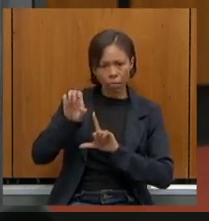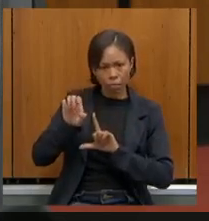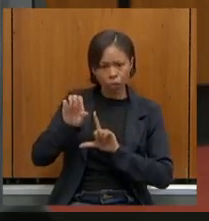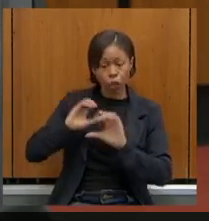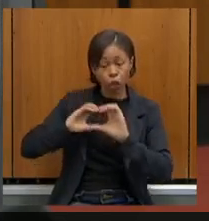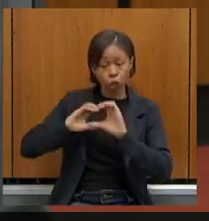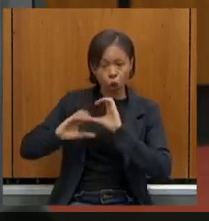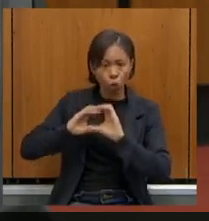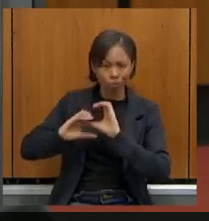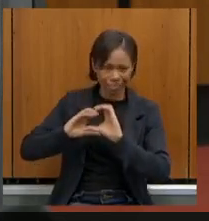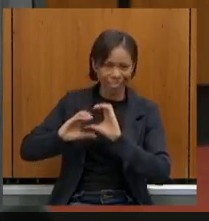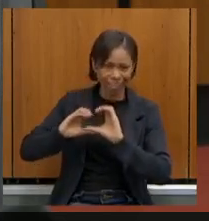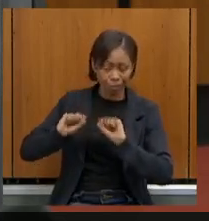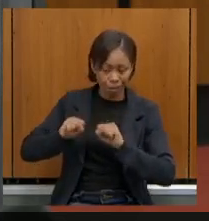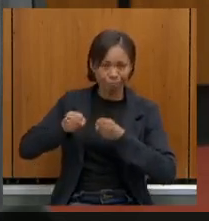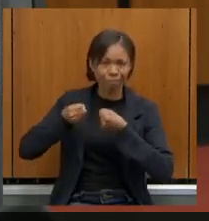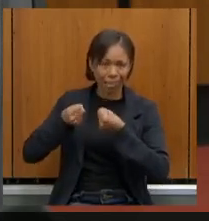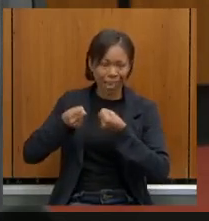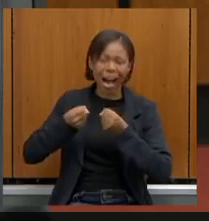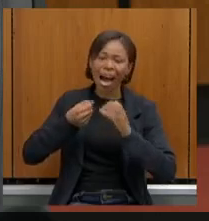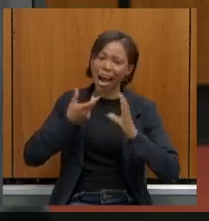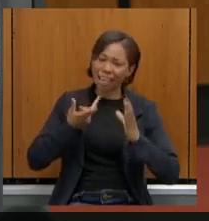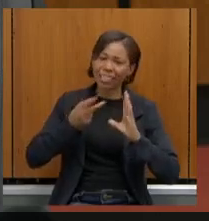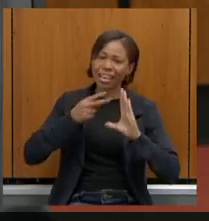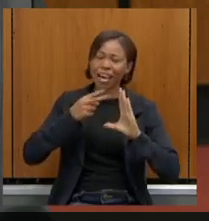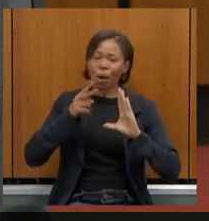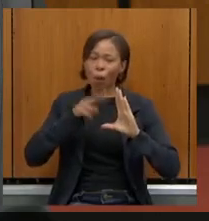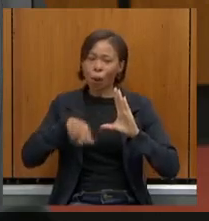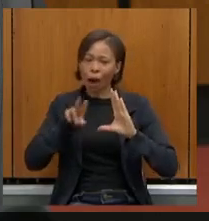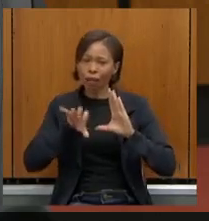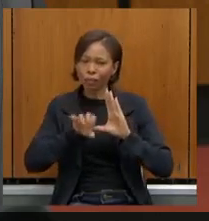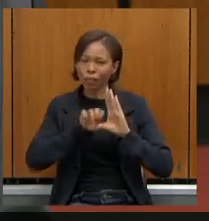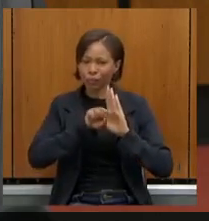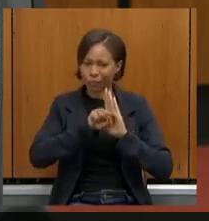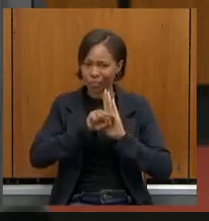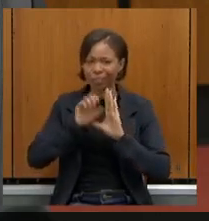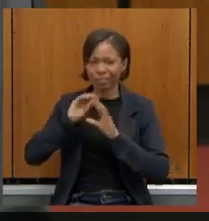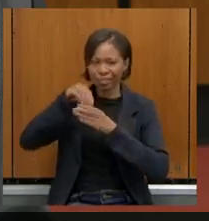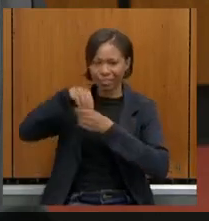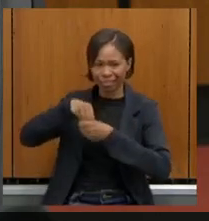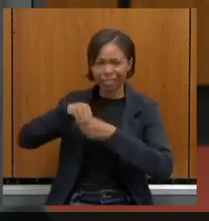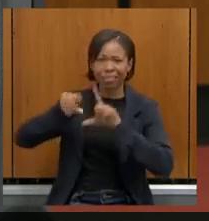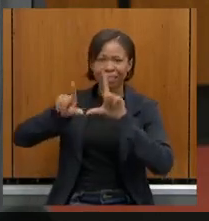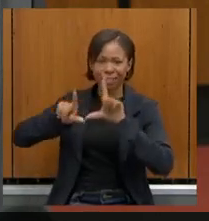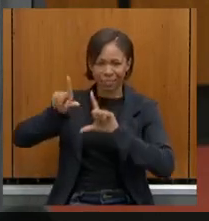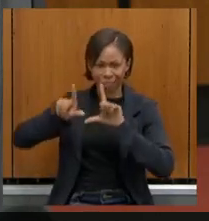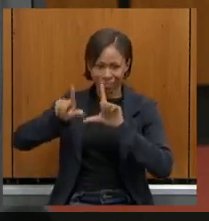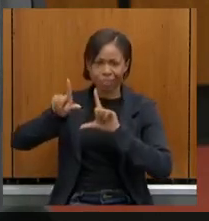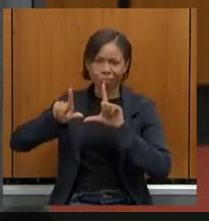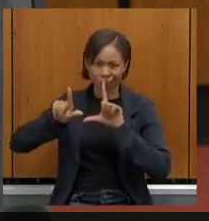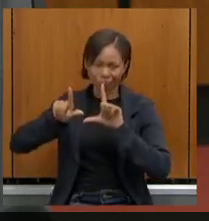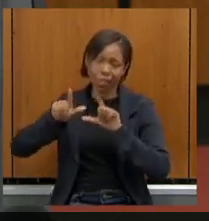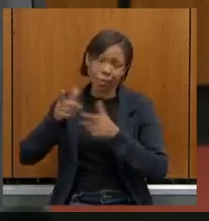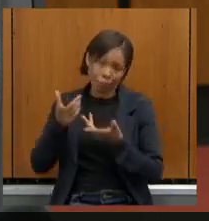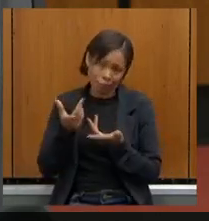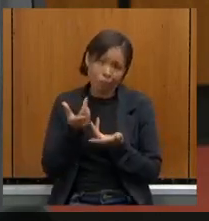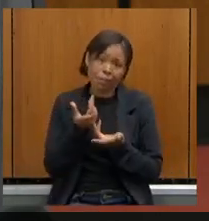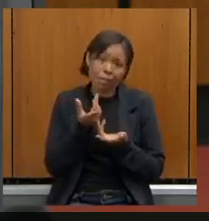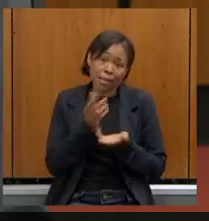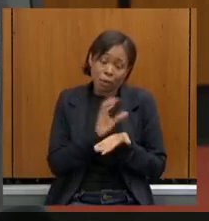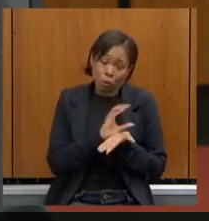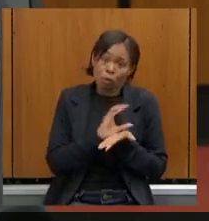passamos o audiovisual para lá. Obviamente que ela é audiovisual, então, as políticas do audiovisual que tem dinheiros na